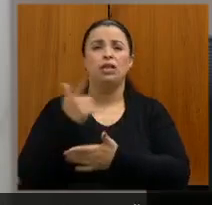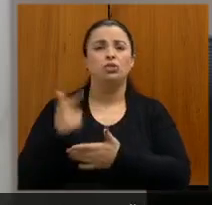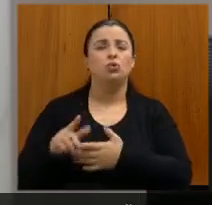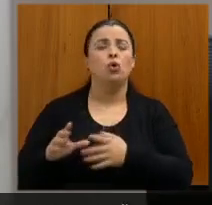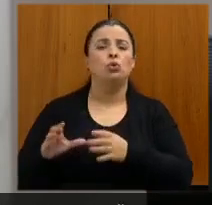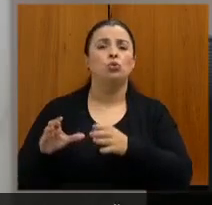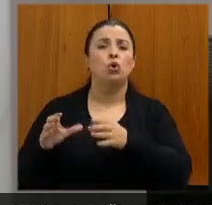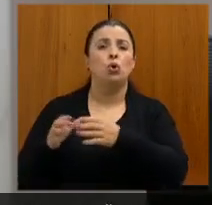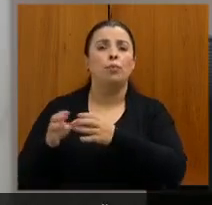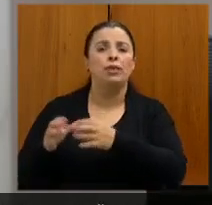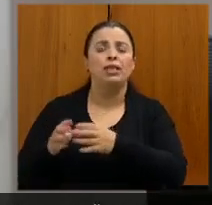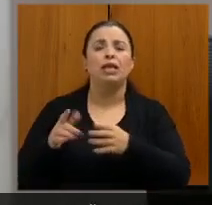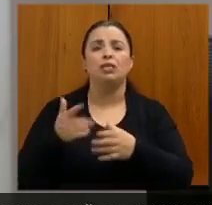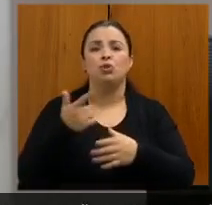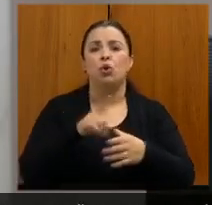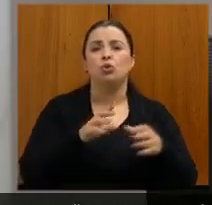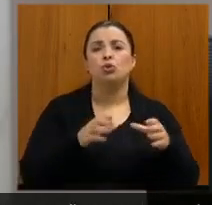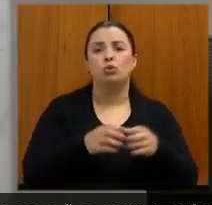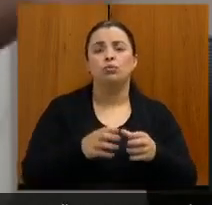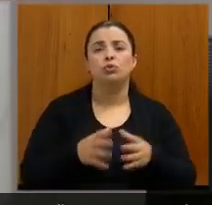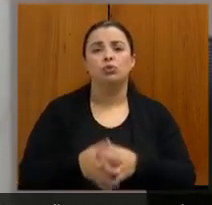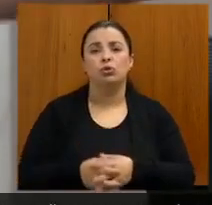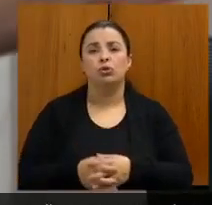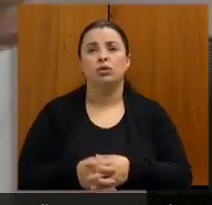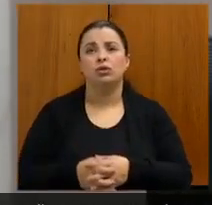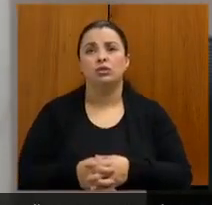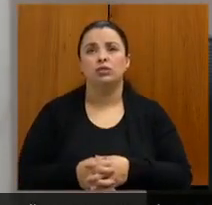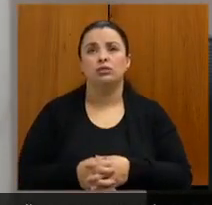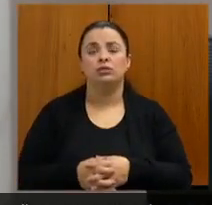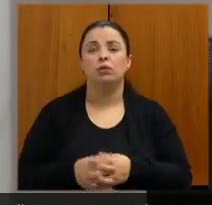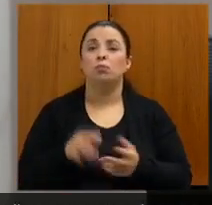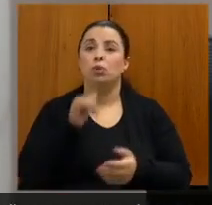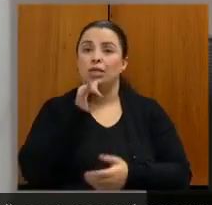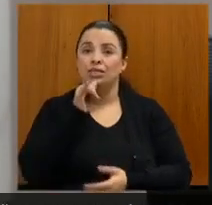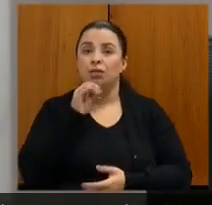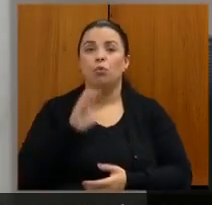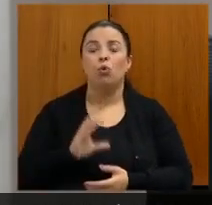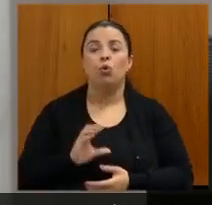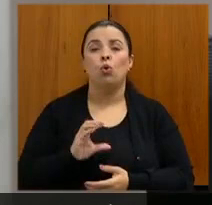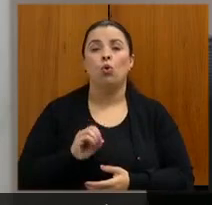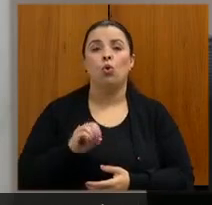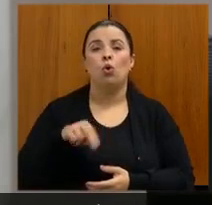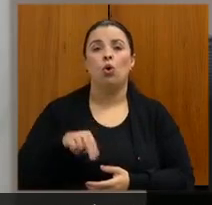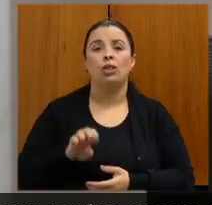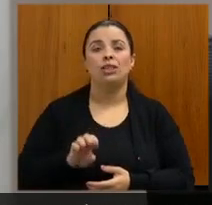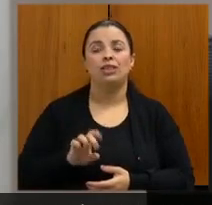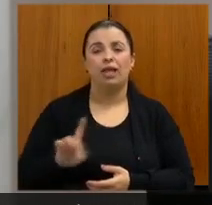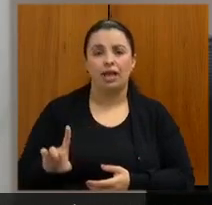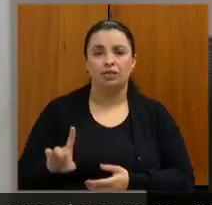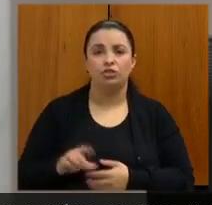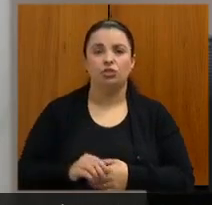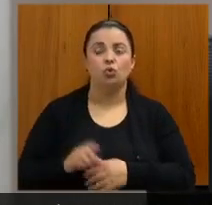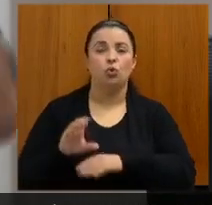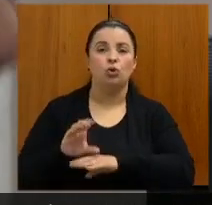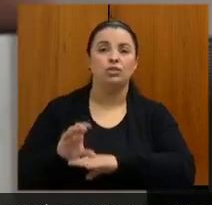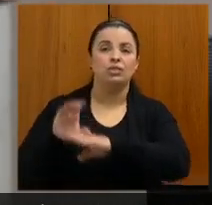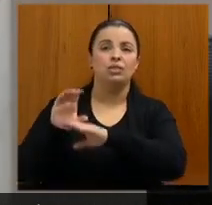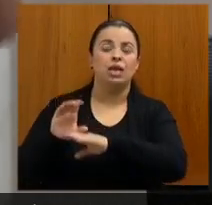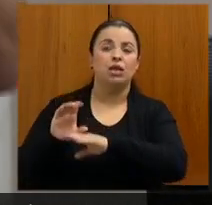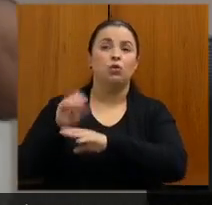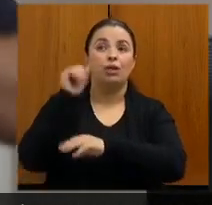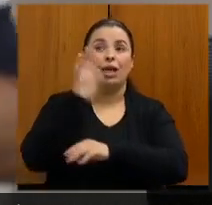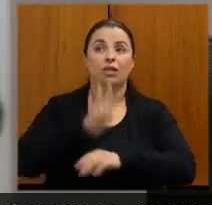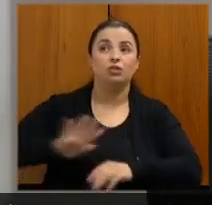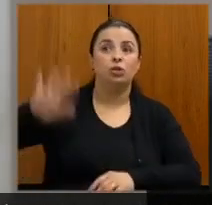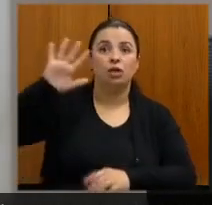comitês e comissões várias o coned por exemplo Conselho Estadual de direitos humanos